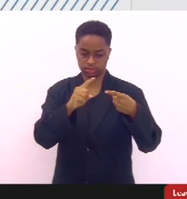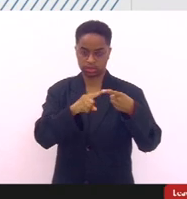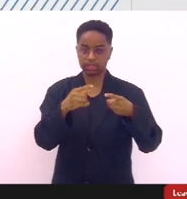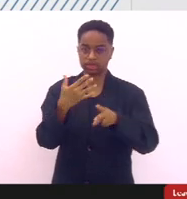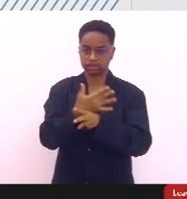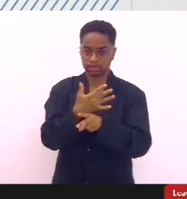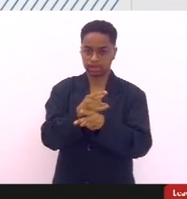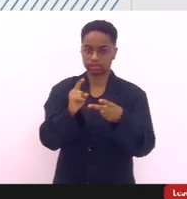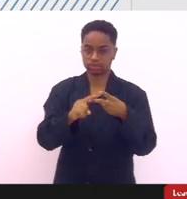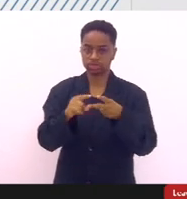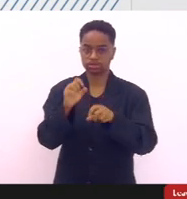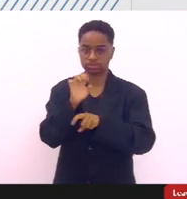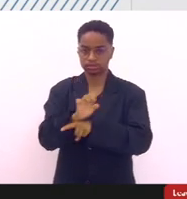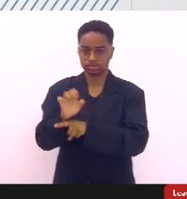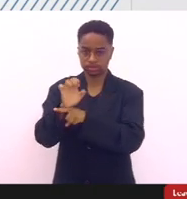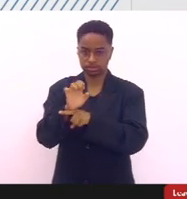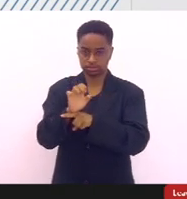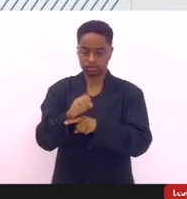e o Estado,